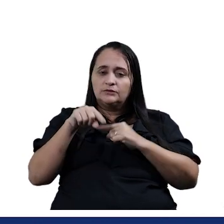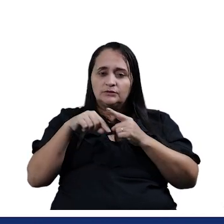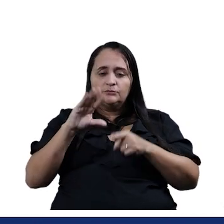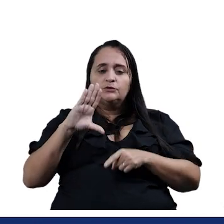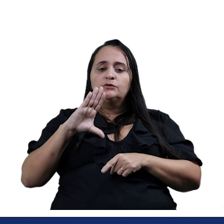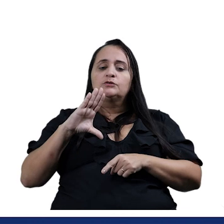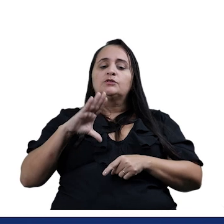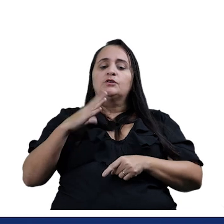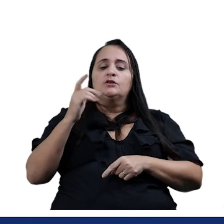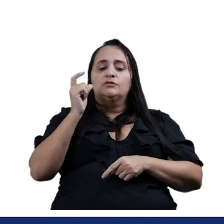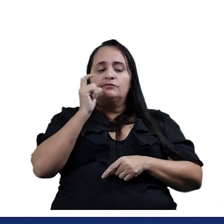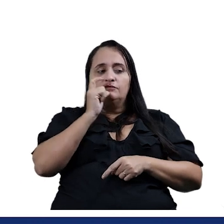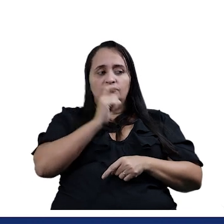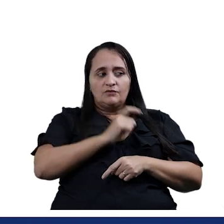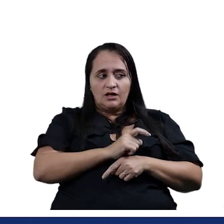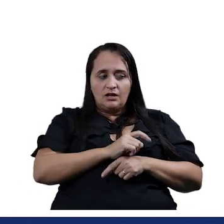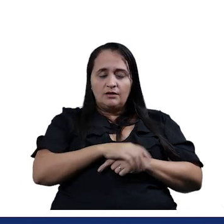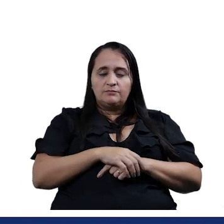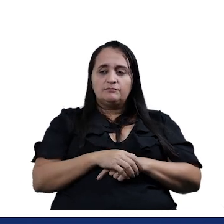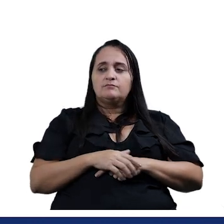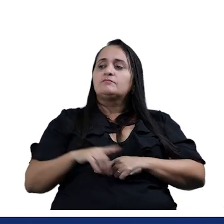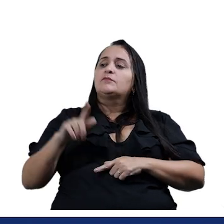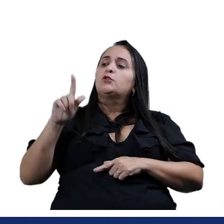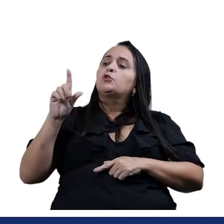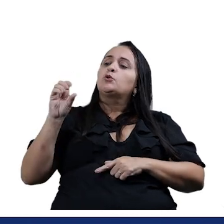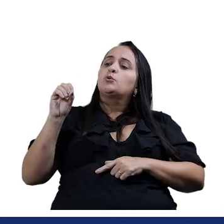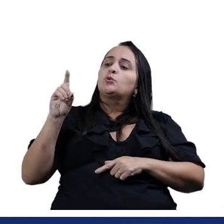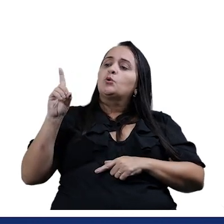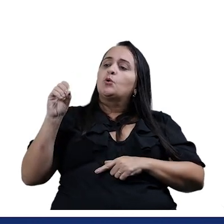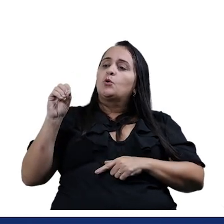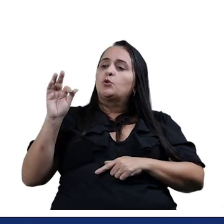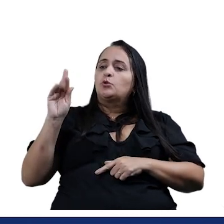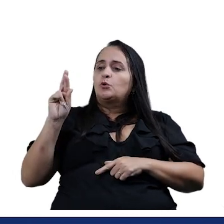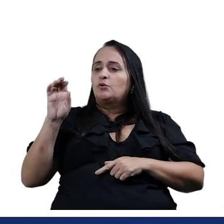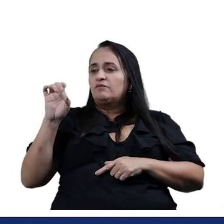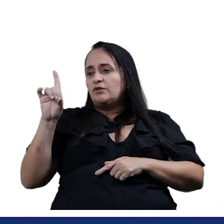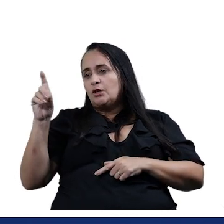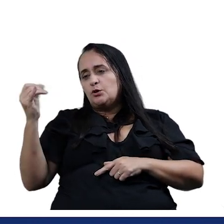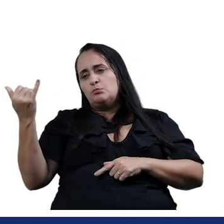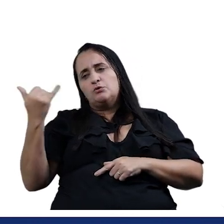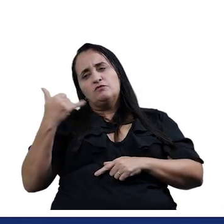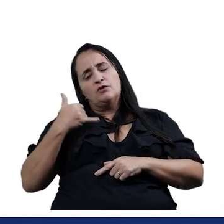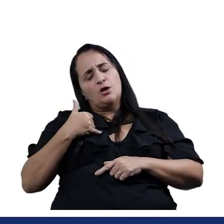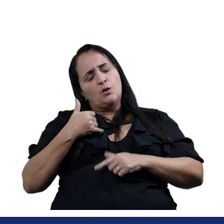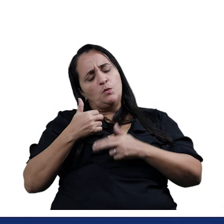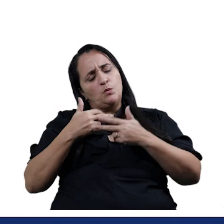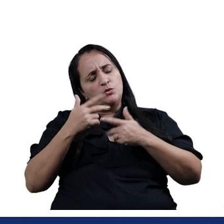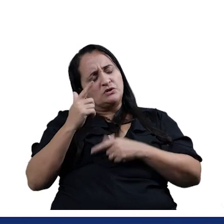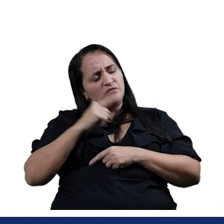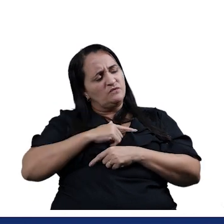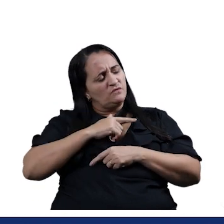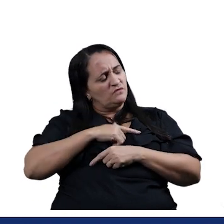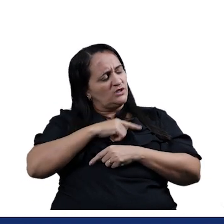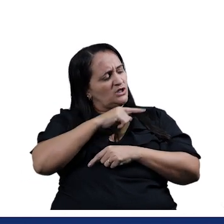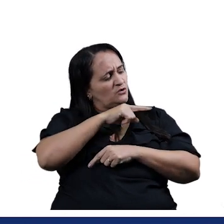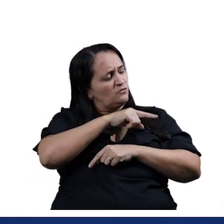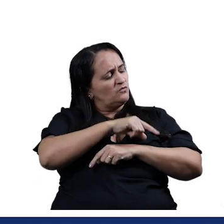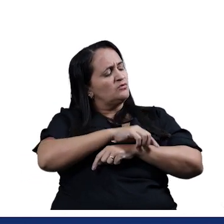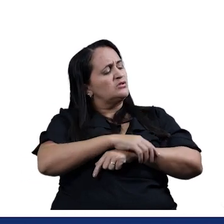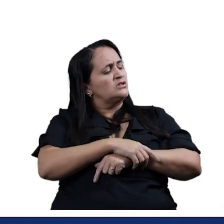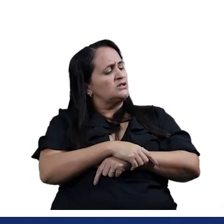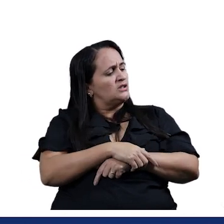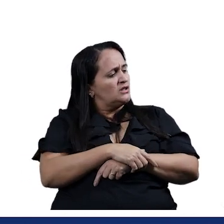e fala para ele: Godofredo me contou uma coisa muito feia de você,